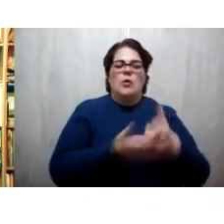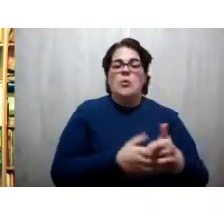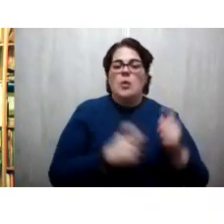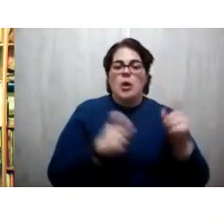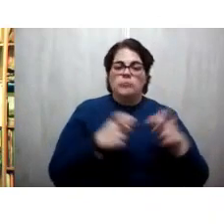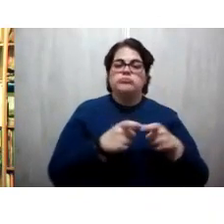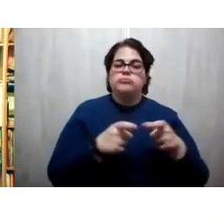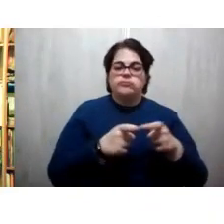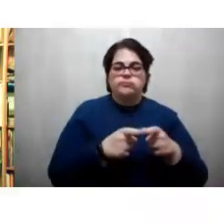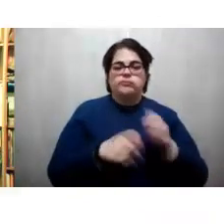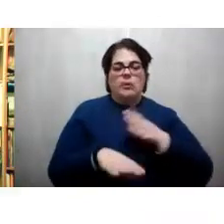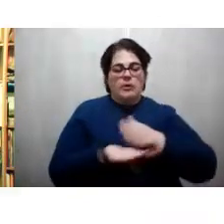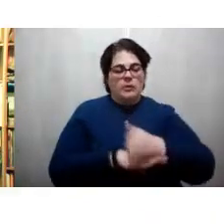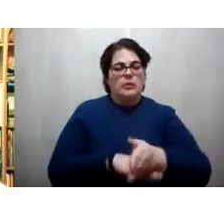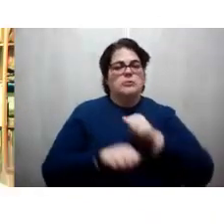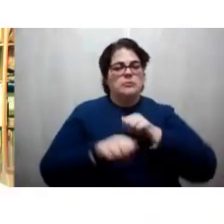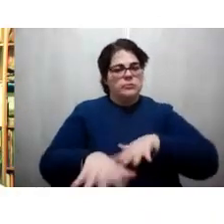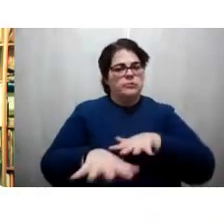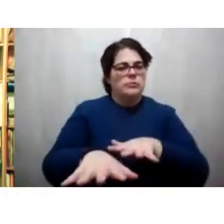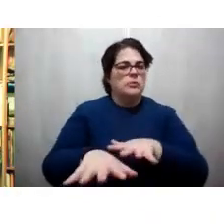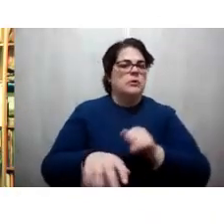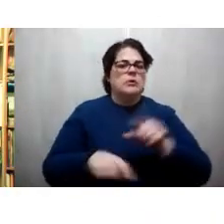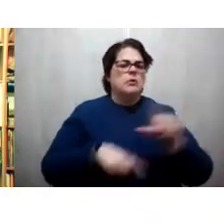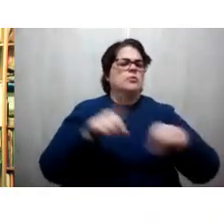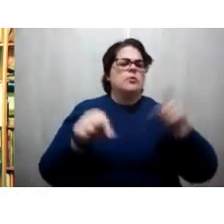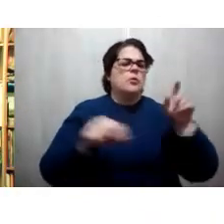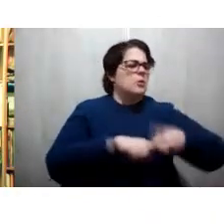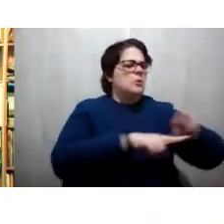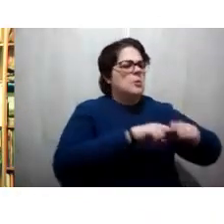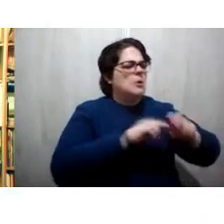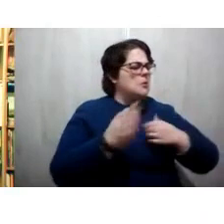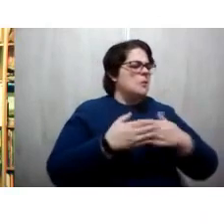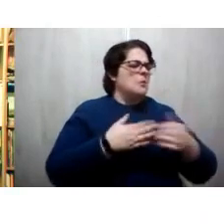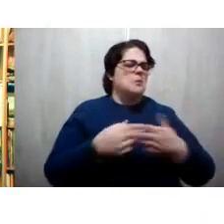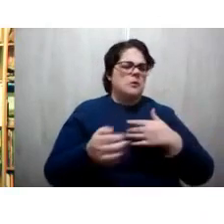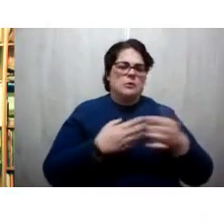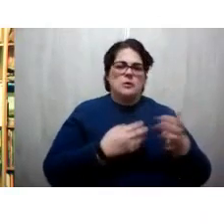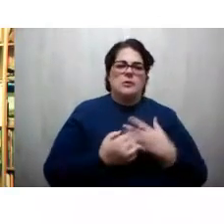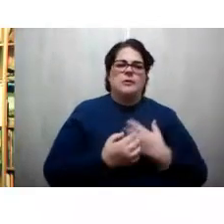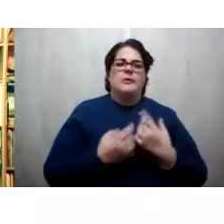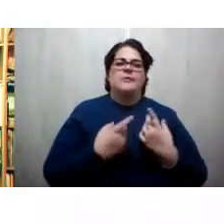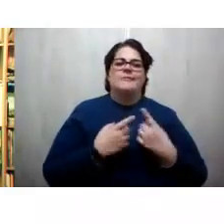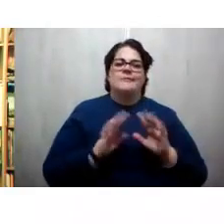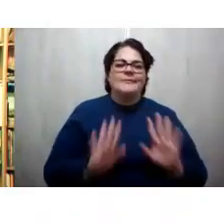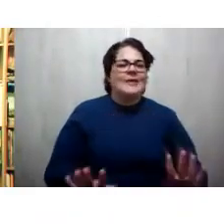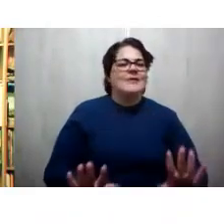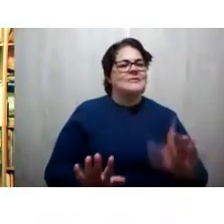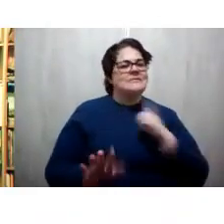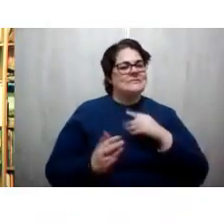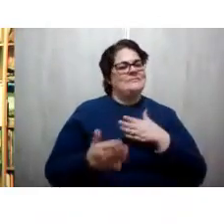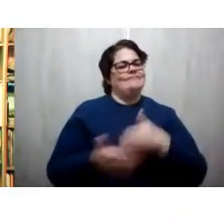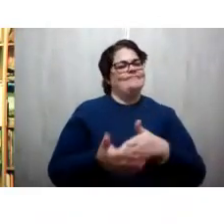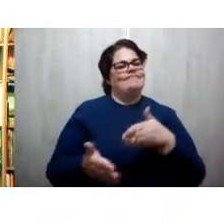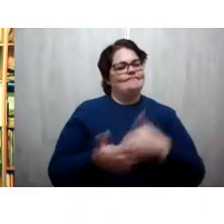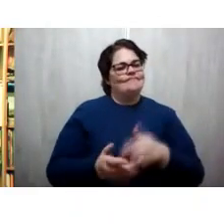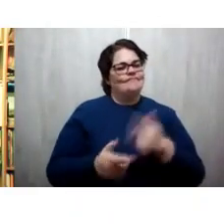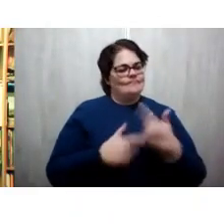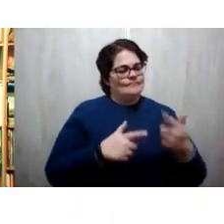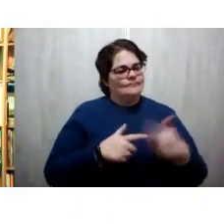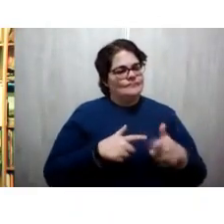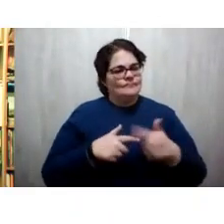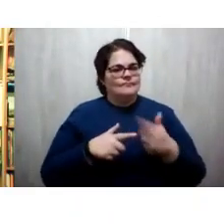ingresso para o sambódromo, escolher o lugar onde pudesse ficar. Entretanto, a gente tem uma limitação com relação